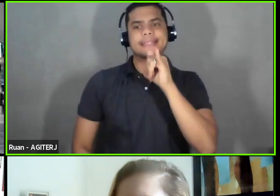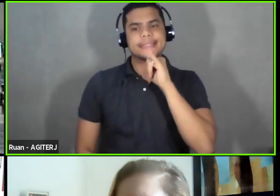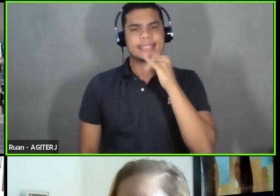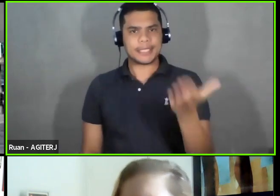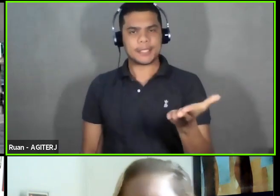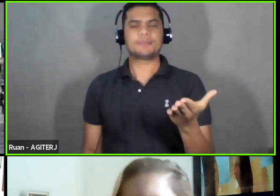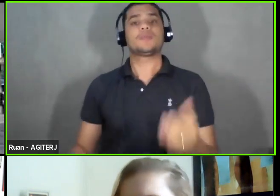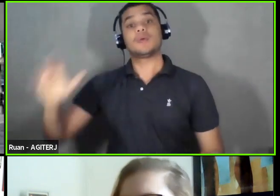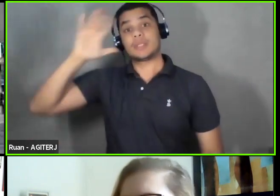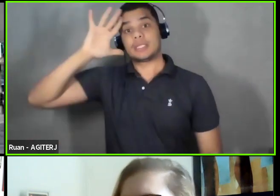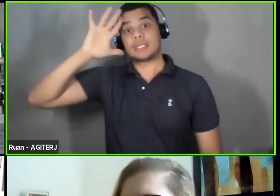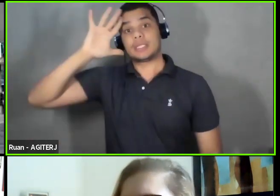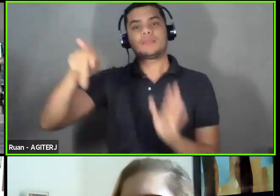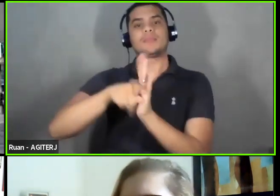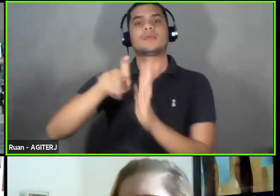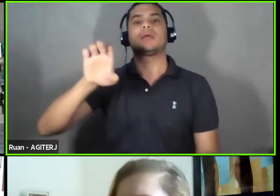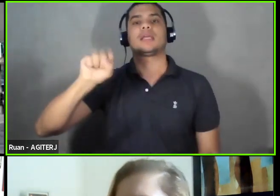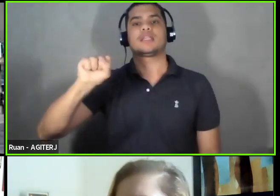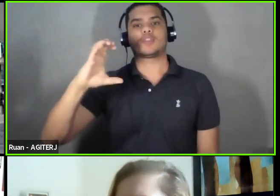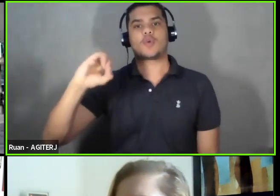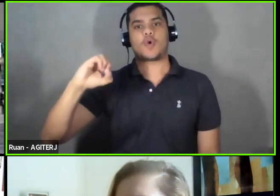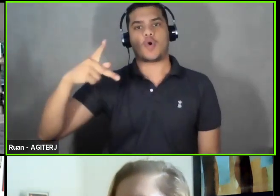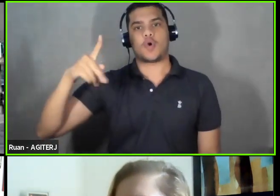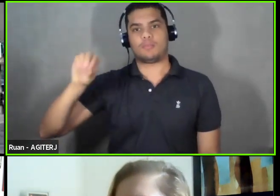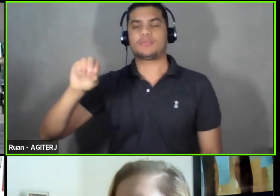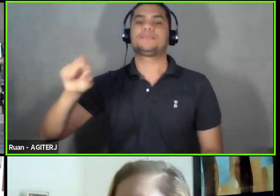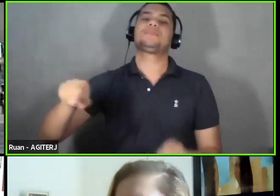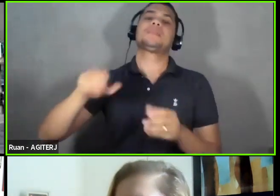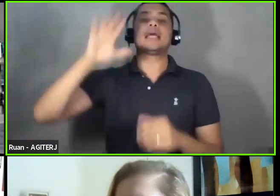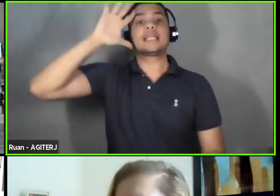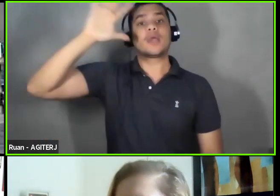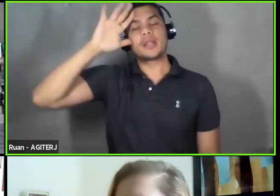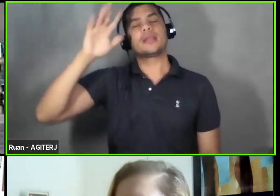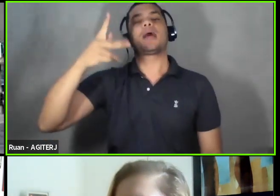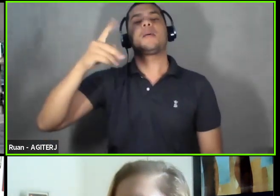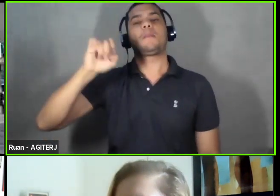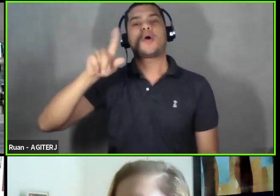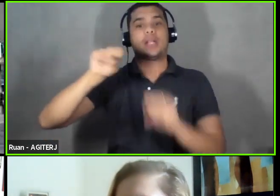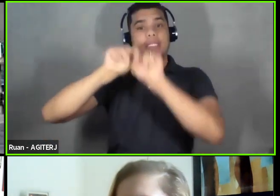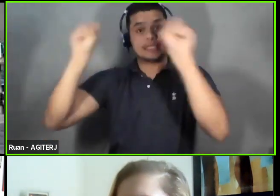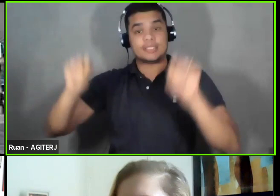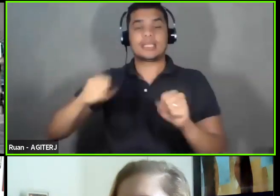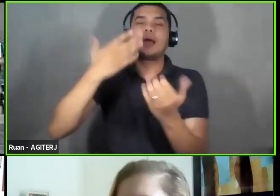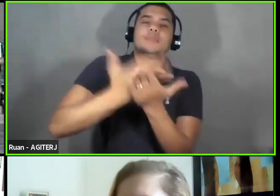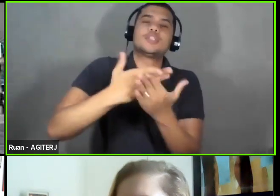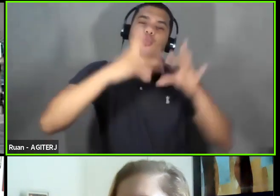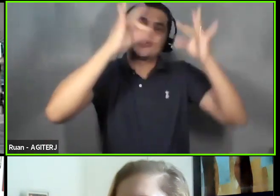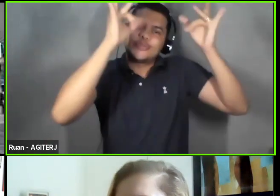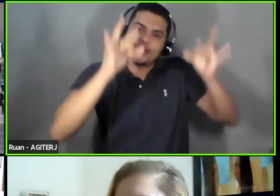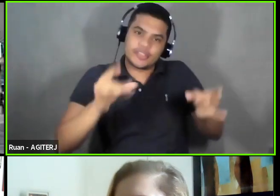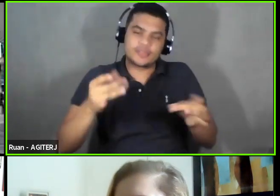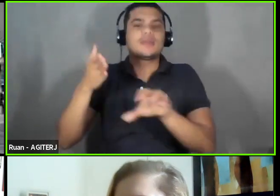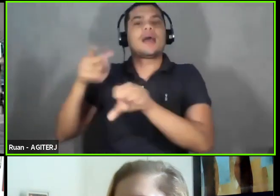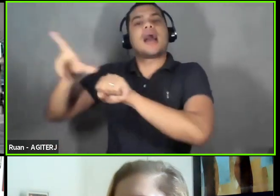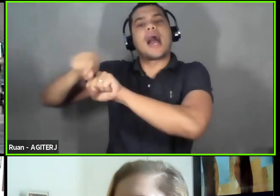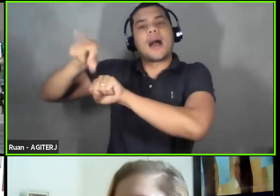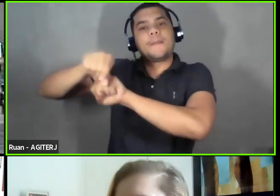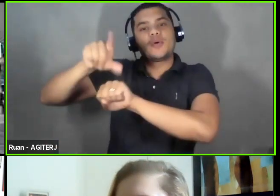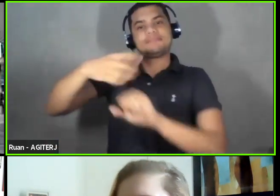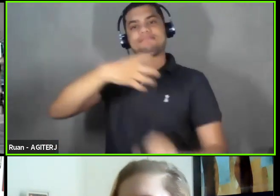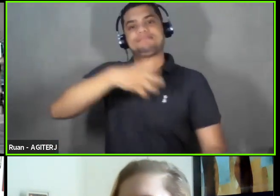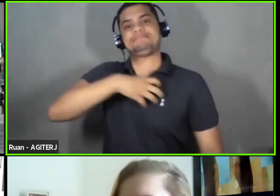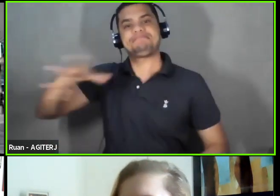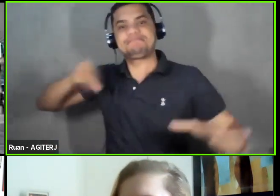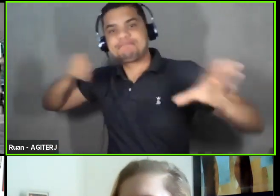a teoria do escopo, a teoria dos polissistemas, estudos descritivos, abordagens